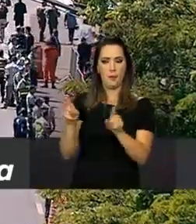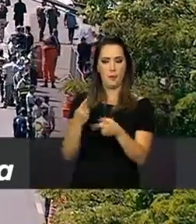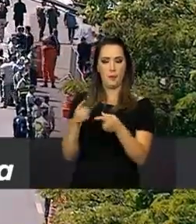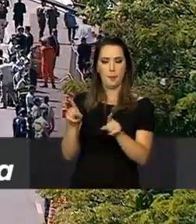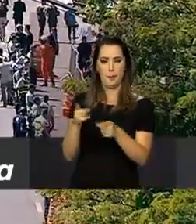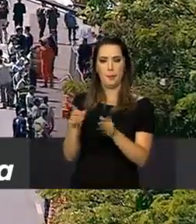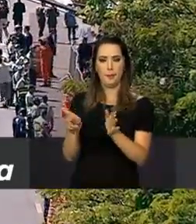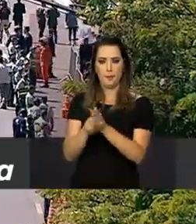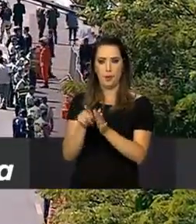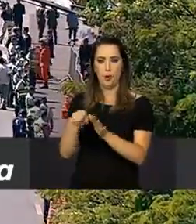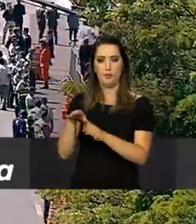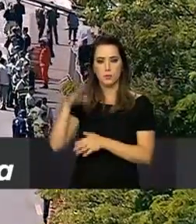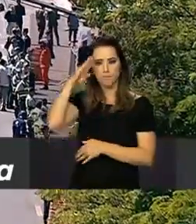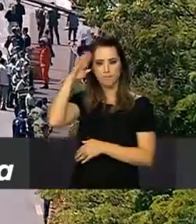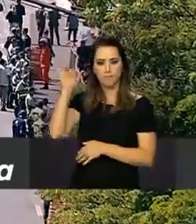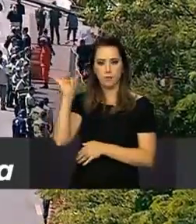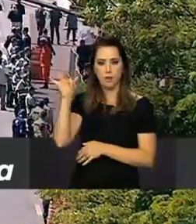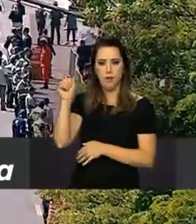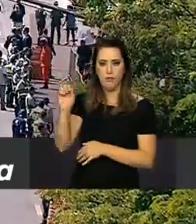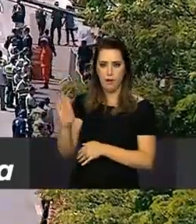Tá certo.